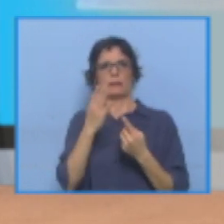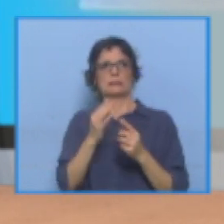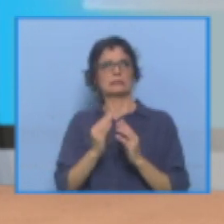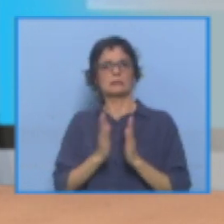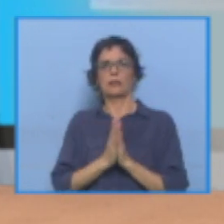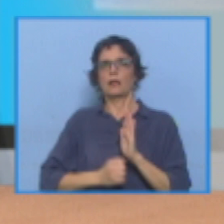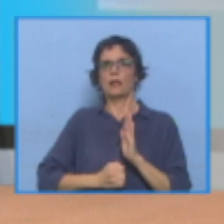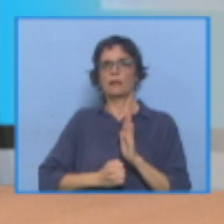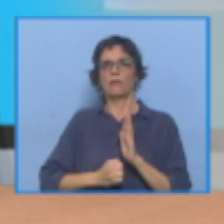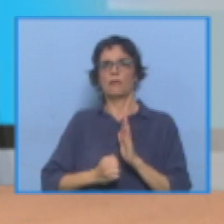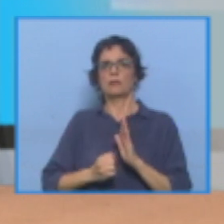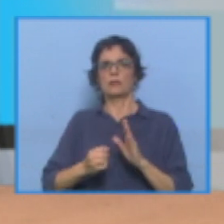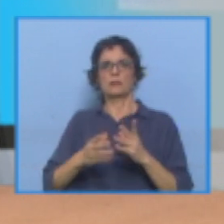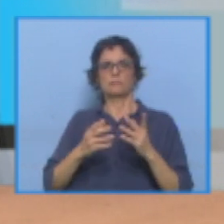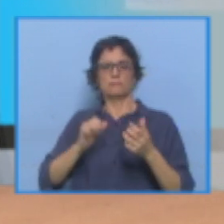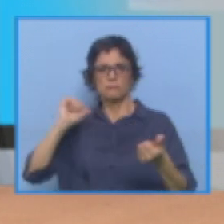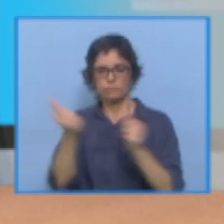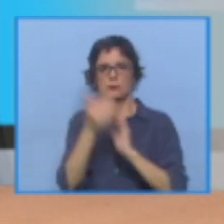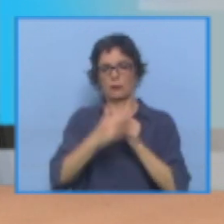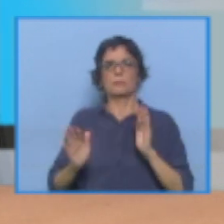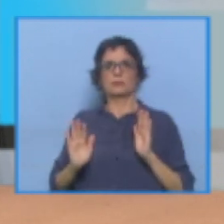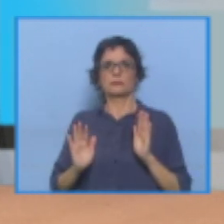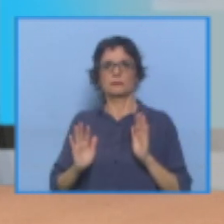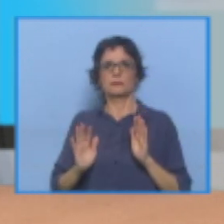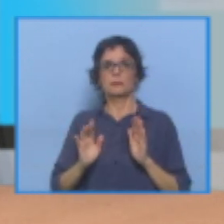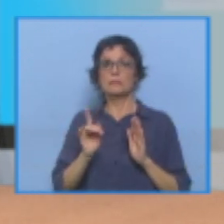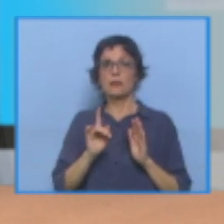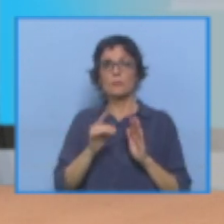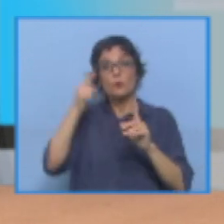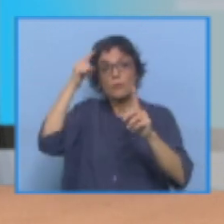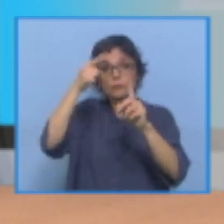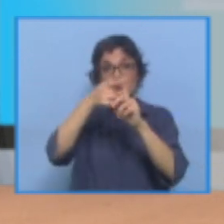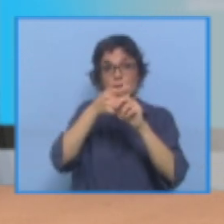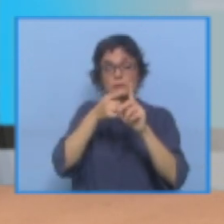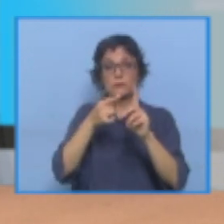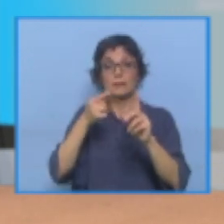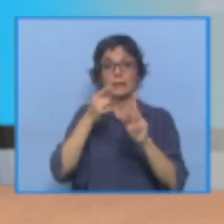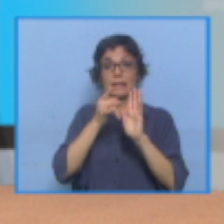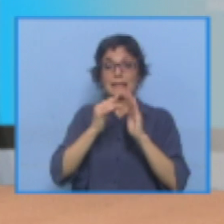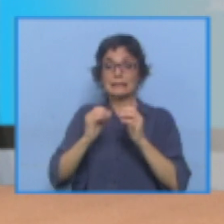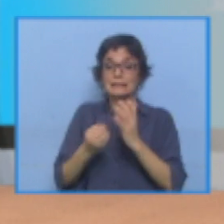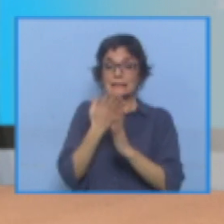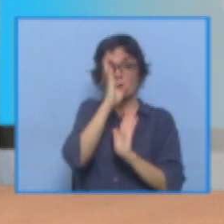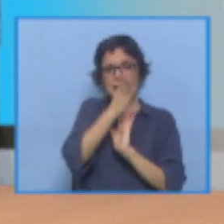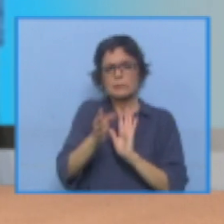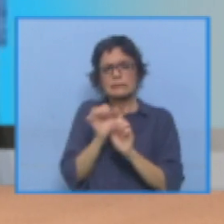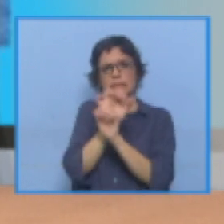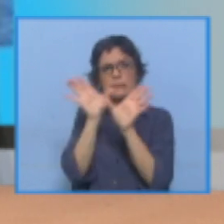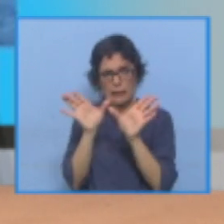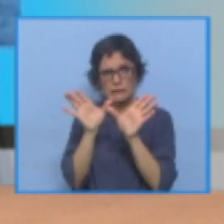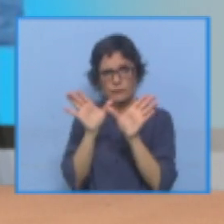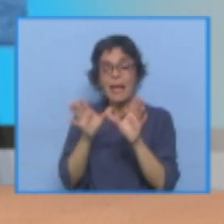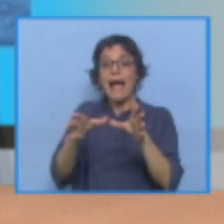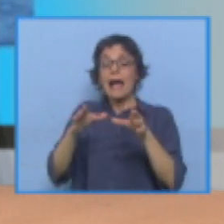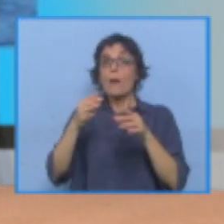assumir, mas o objetivo sempre foi este, sempre foi criar práticas claras, protocolos claros, e assumir que é um problema que se tem de resolver para